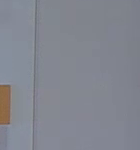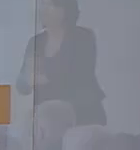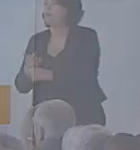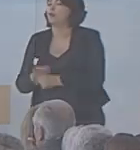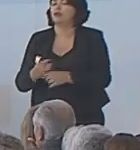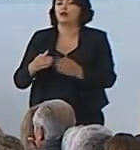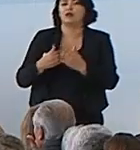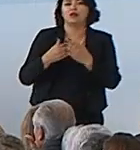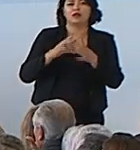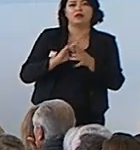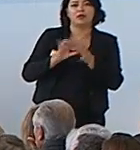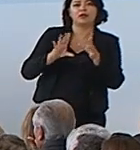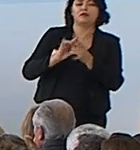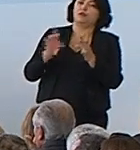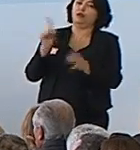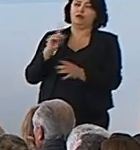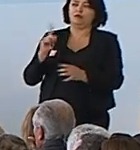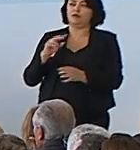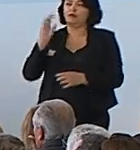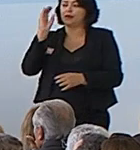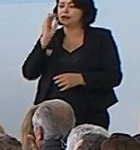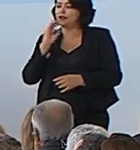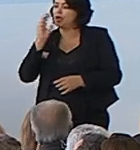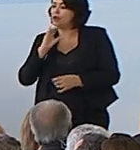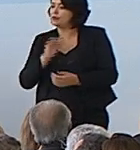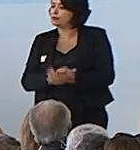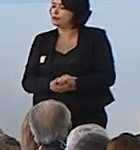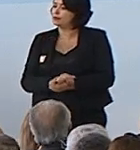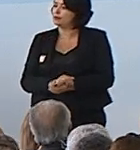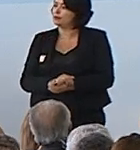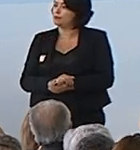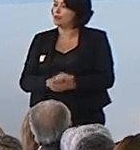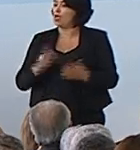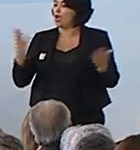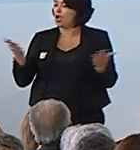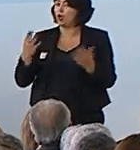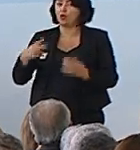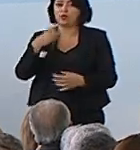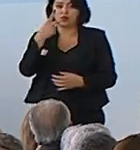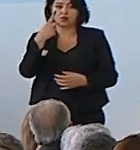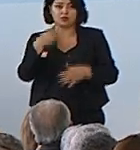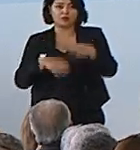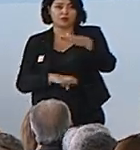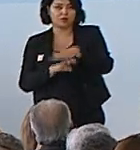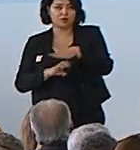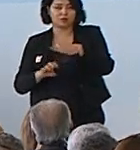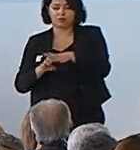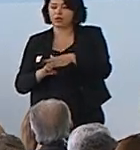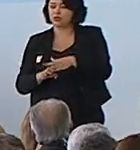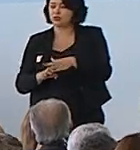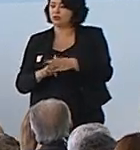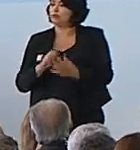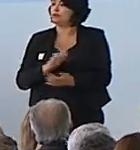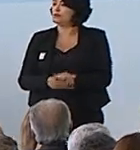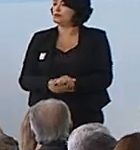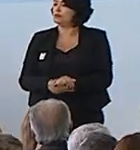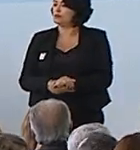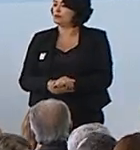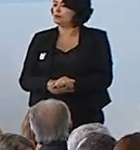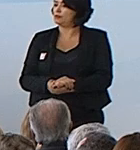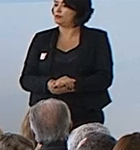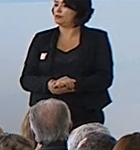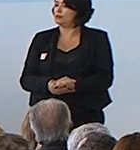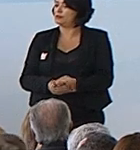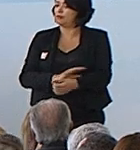Olha eu proponho a gente licenciar Juliane também da sil a jsr serviços vocês acharem que ah essa foi fácil porque tá tudo